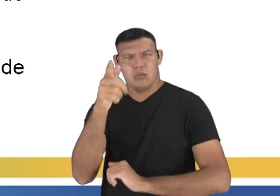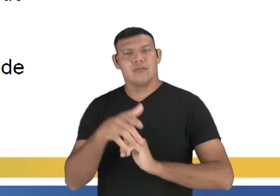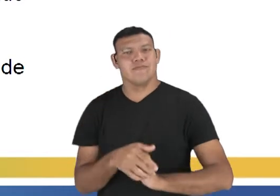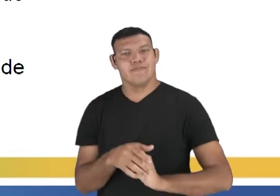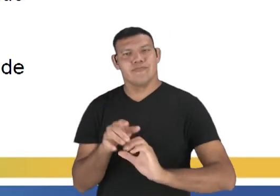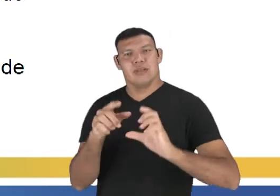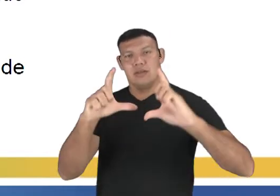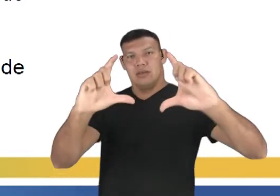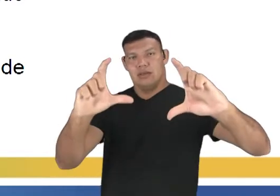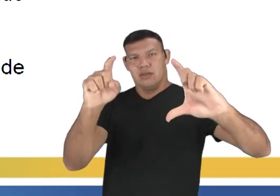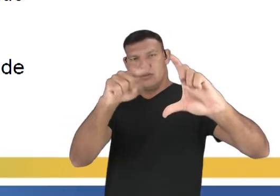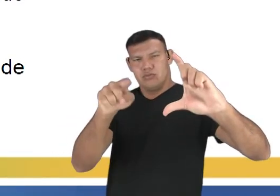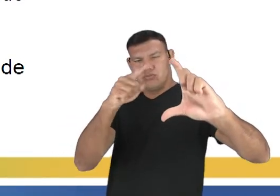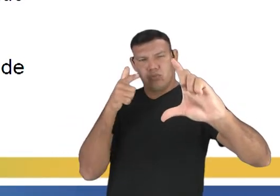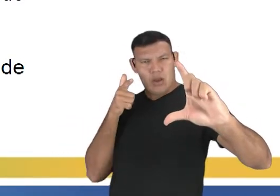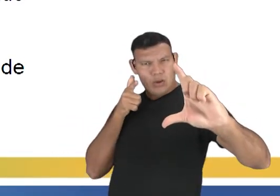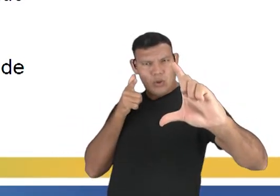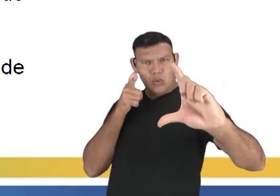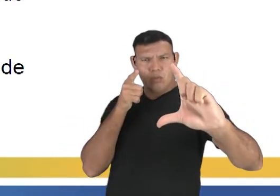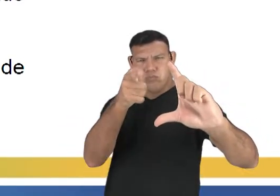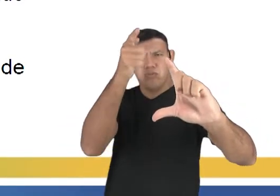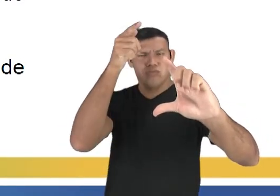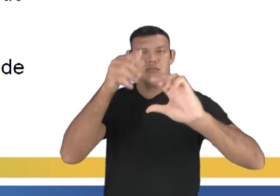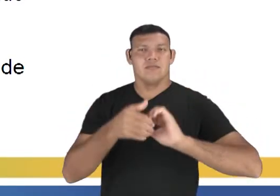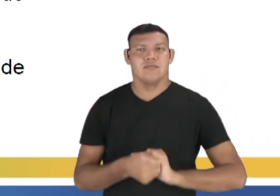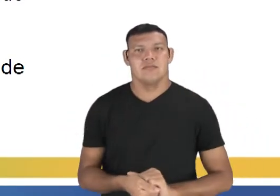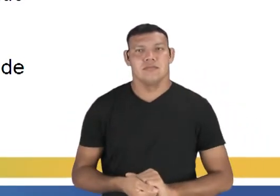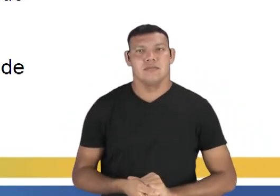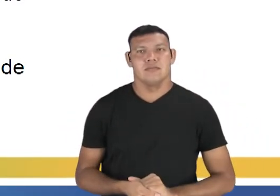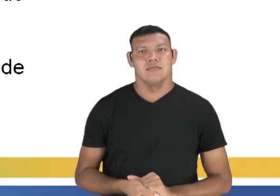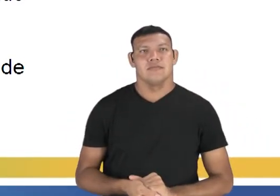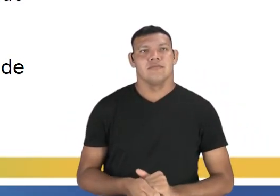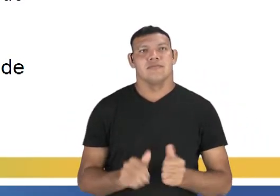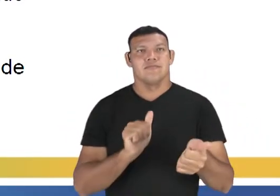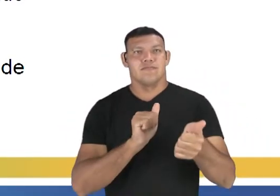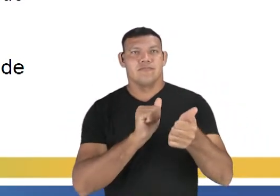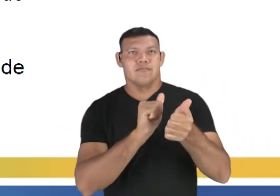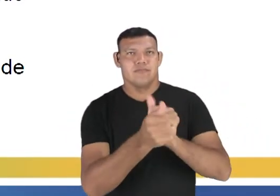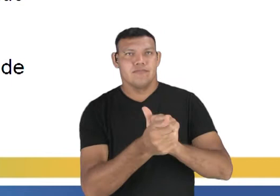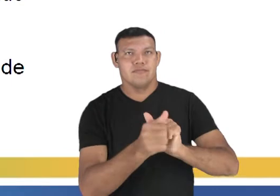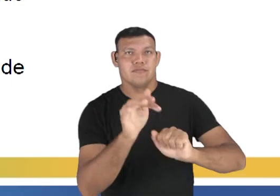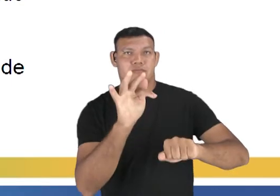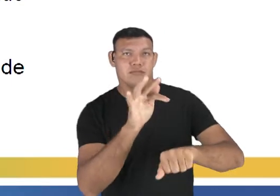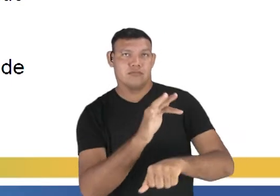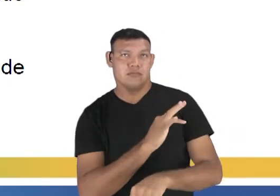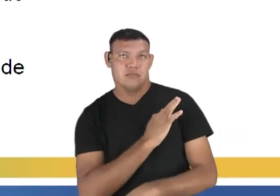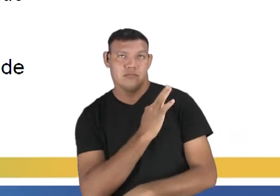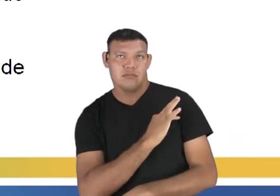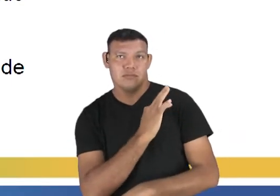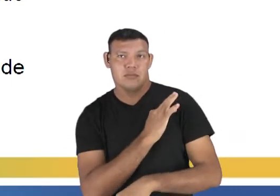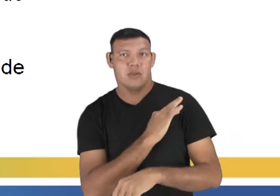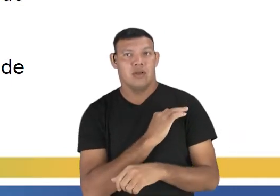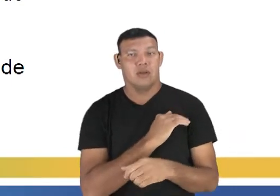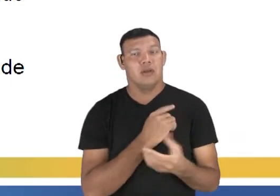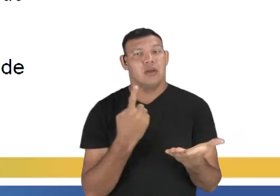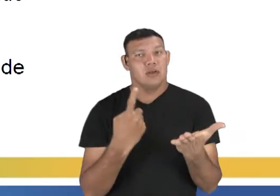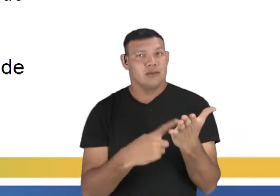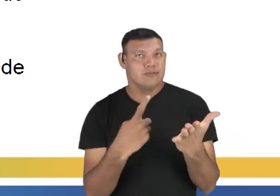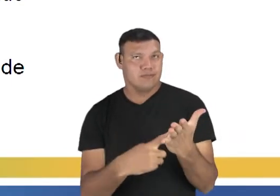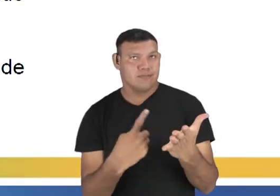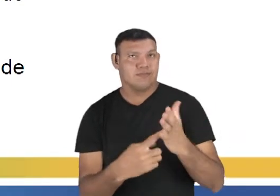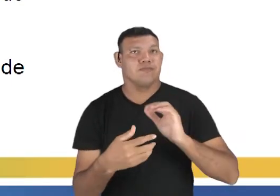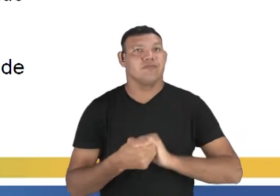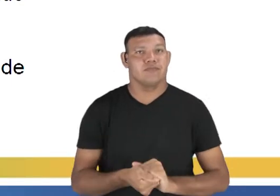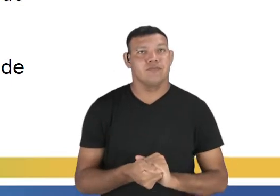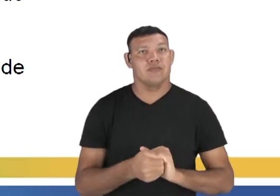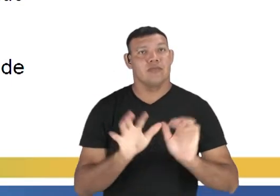acertar um alvo ou mais próximo ao alvo, tá bom? Esportes técnico combinatório. Aqui ele vai reunir, galerinha,